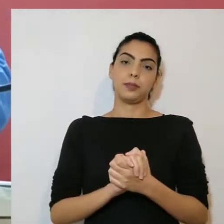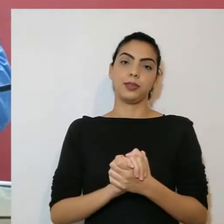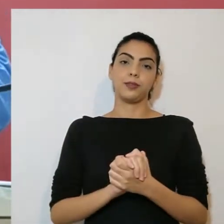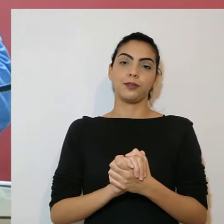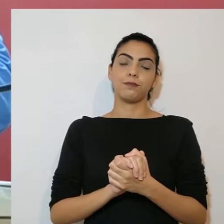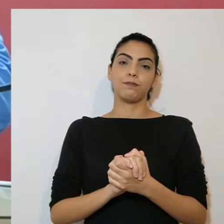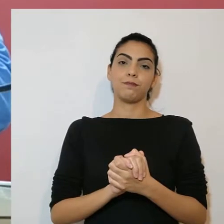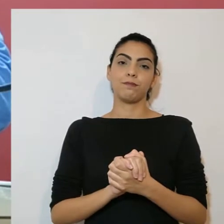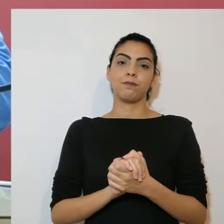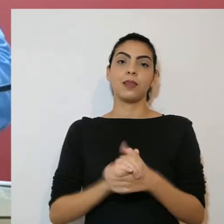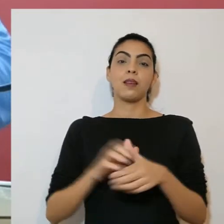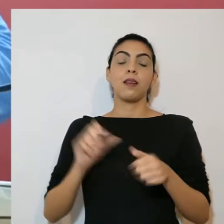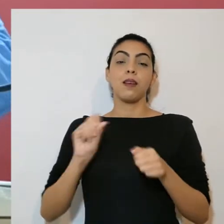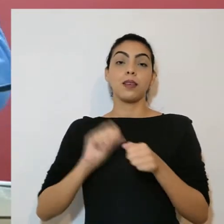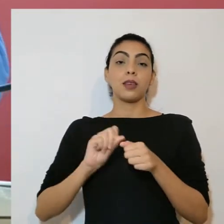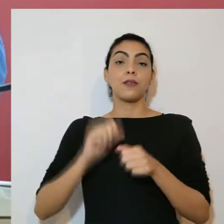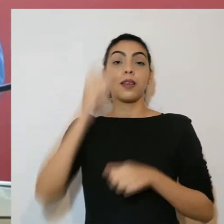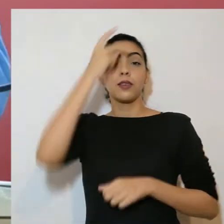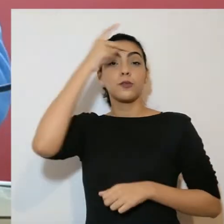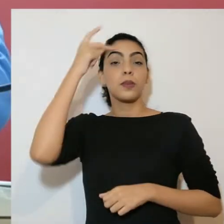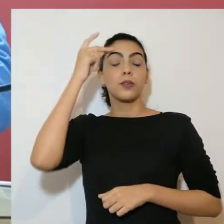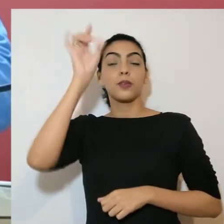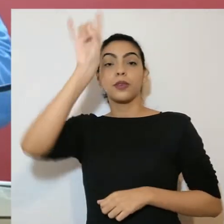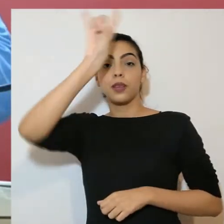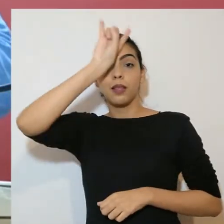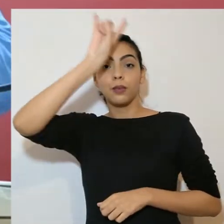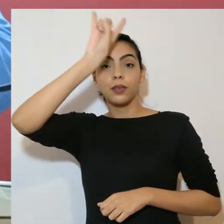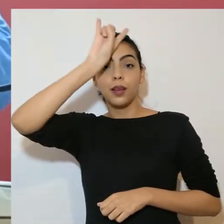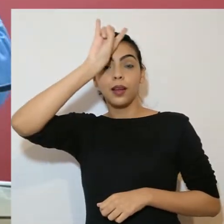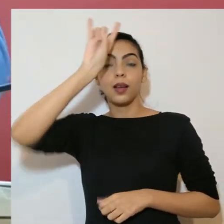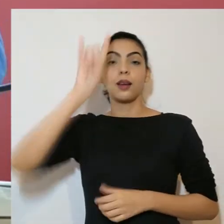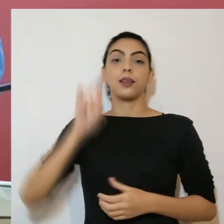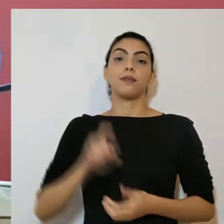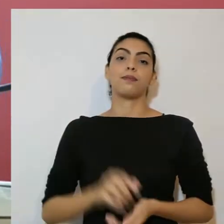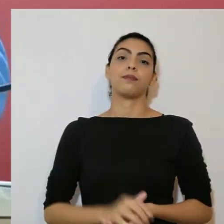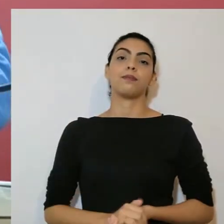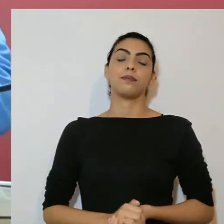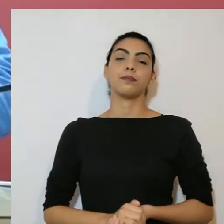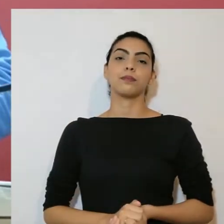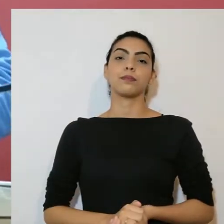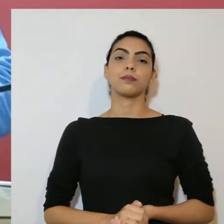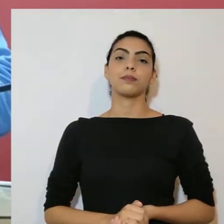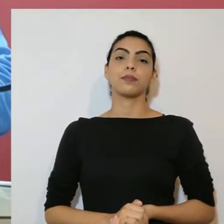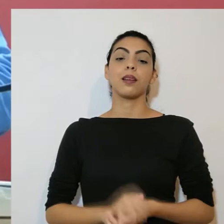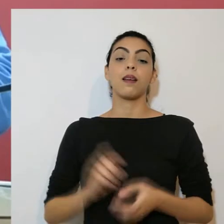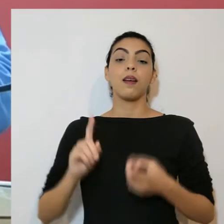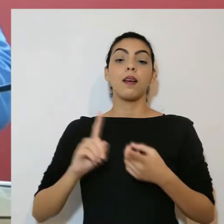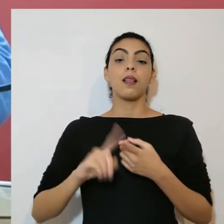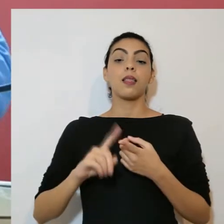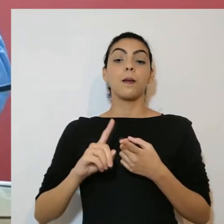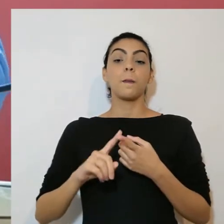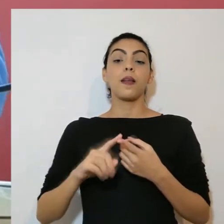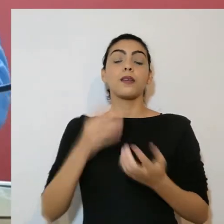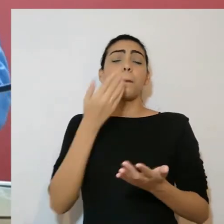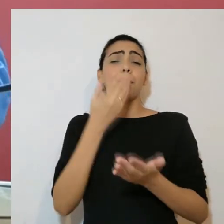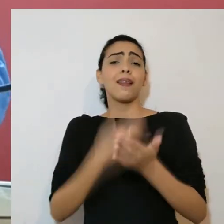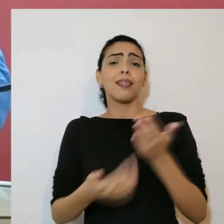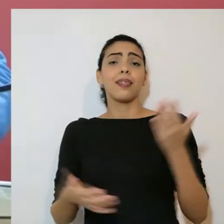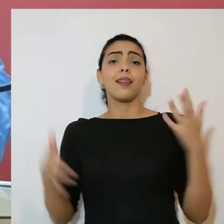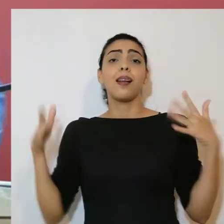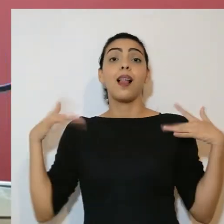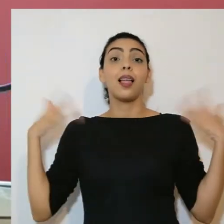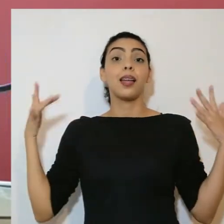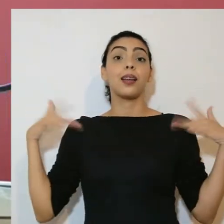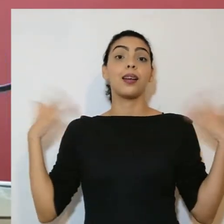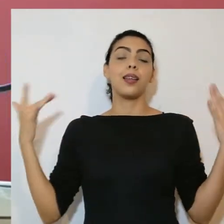do casamento, que leva ao adultério, que leva à traição, que leva à perda